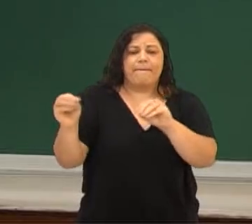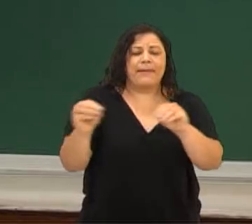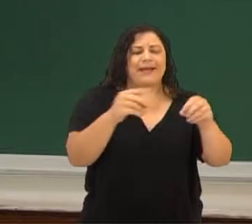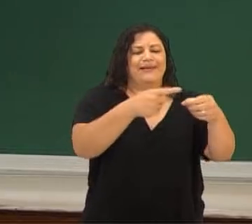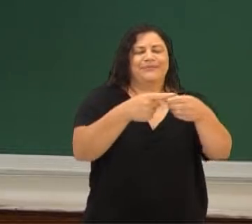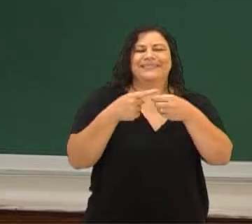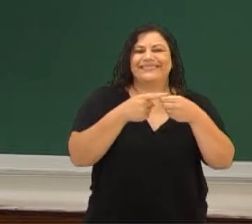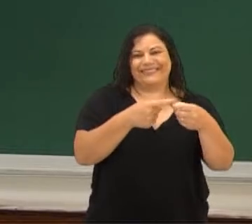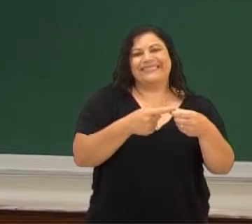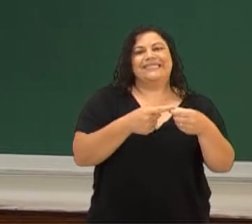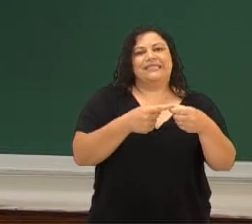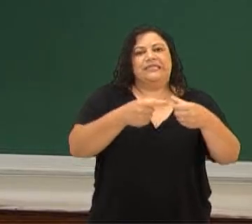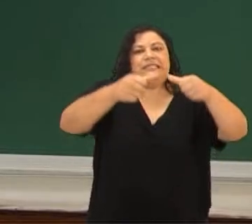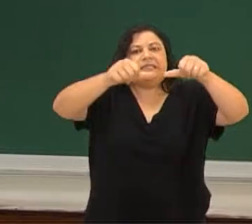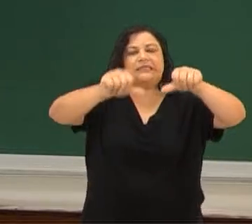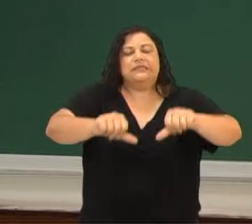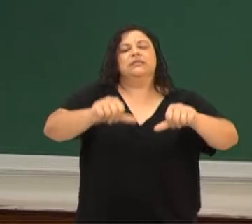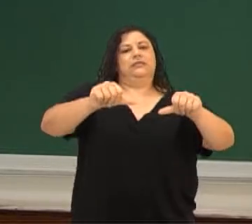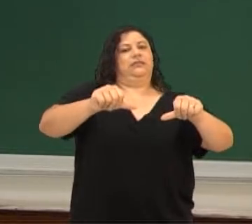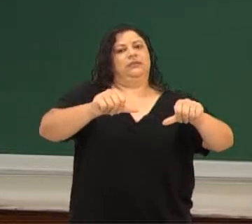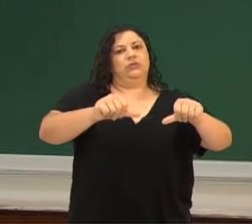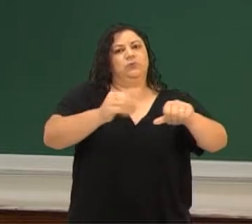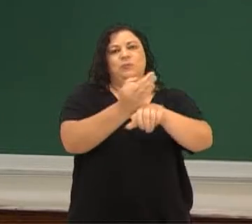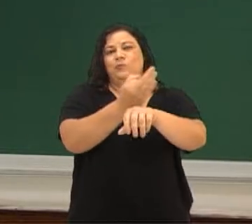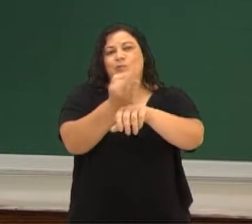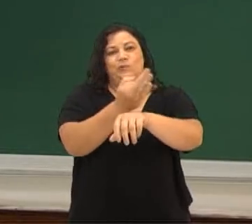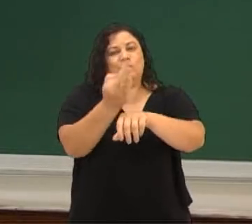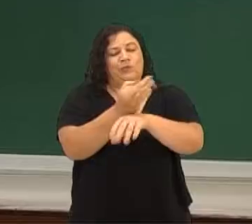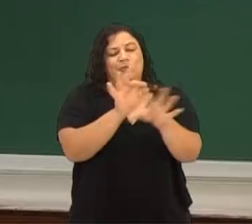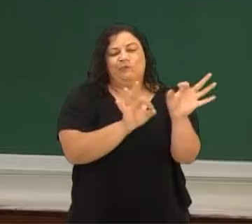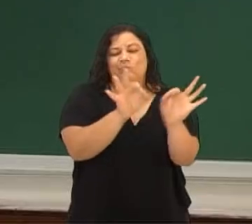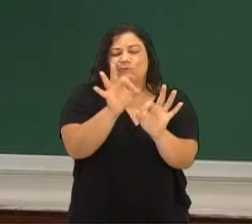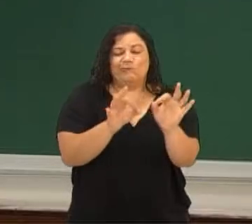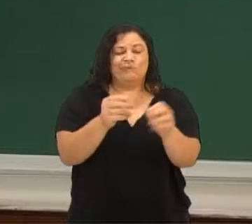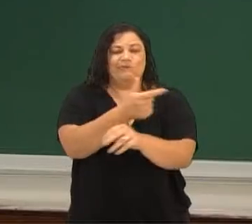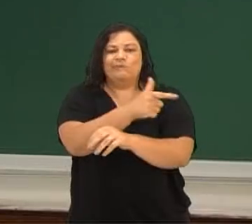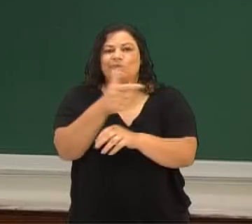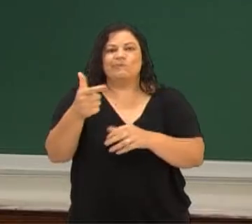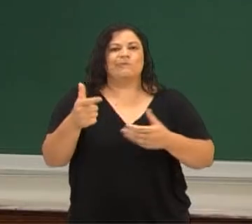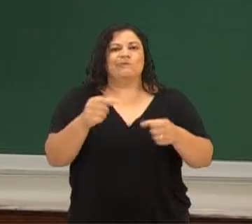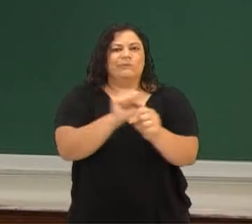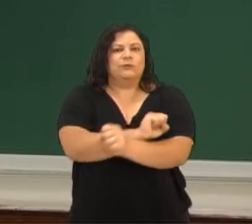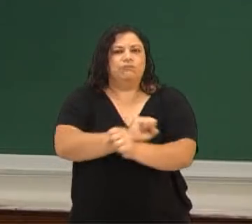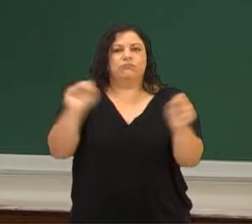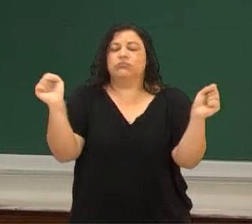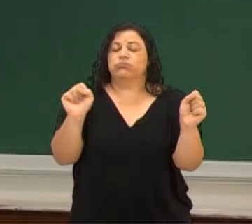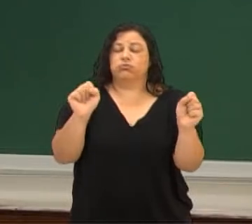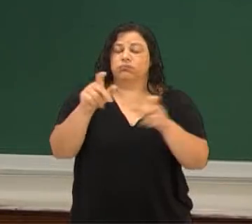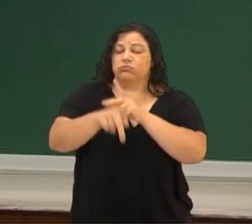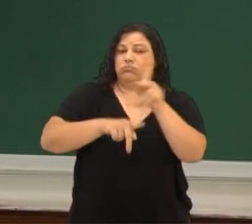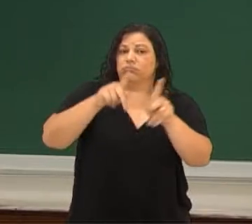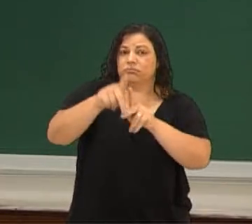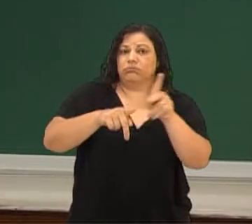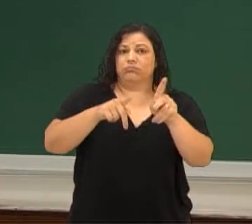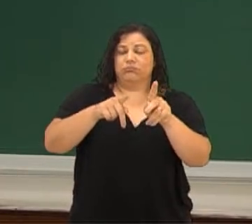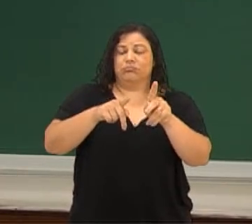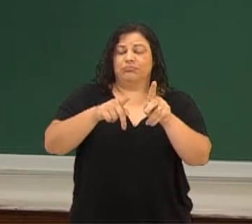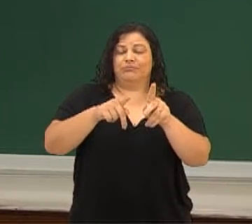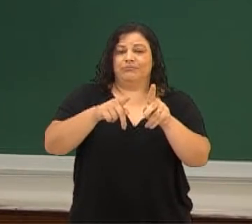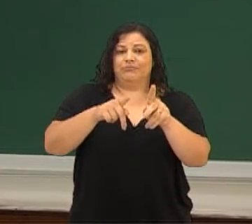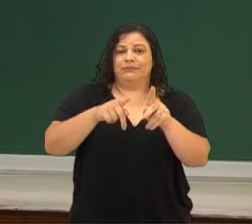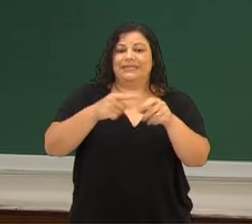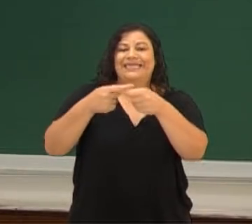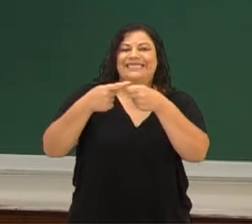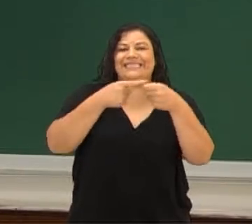cidades, infelizmente, estão com uma organização precária. Explosão demográfica, urbana e escolar. Aí não tem